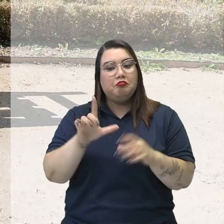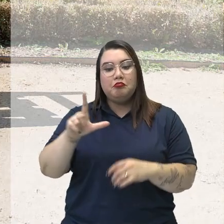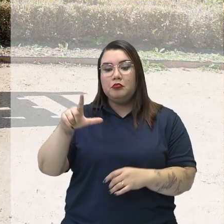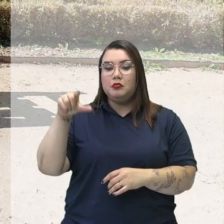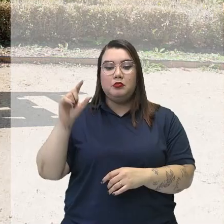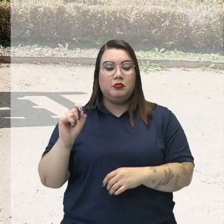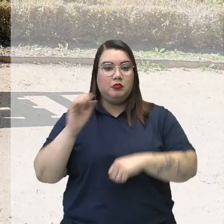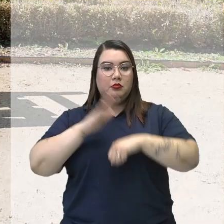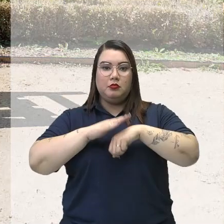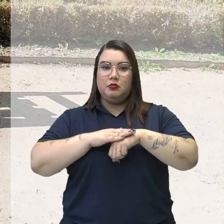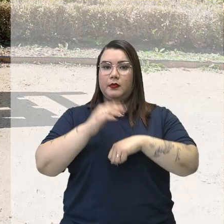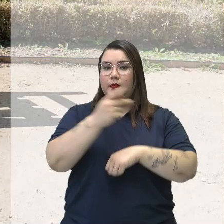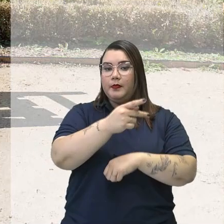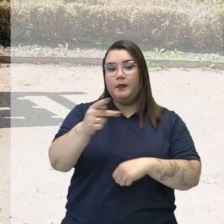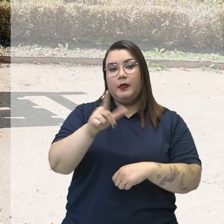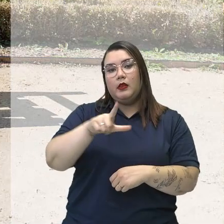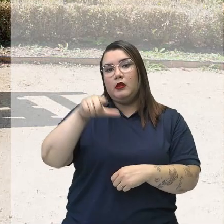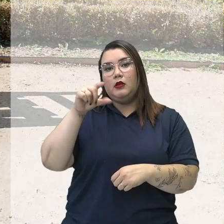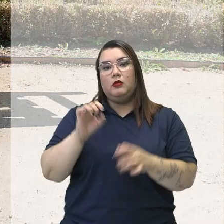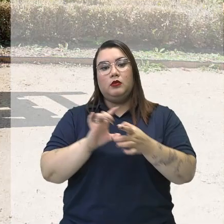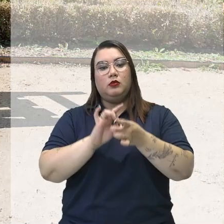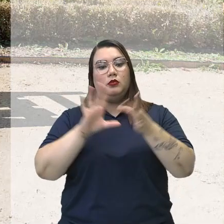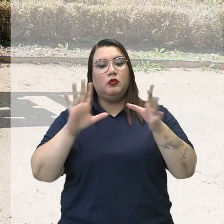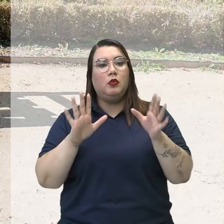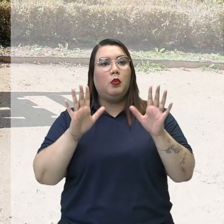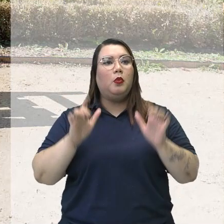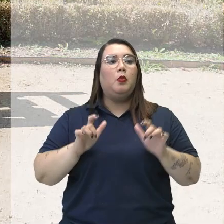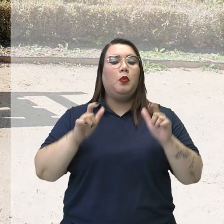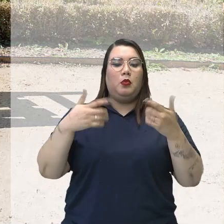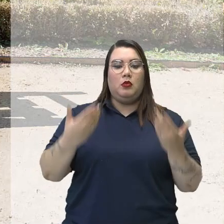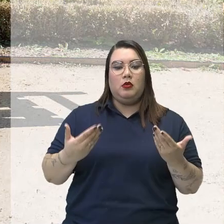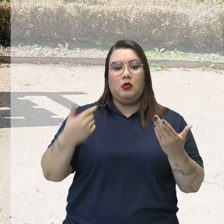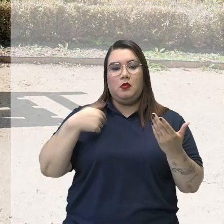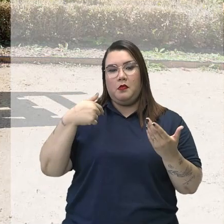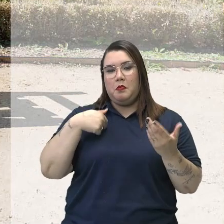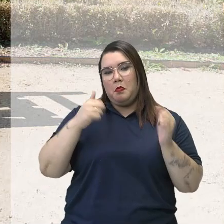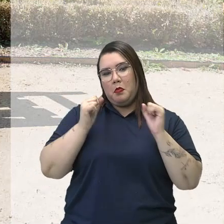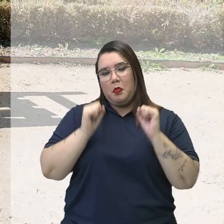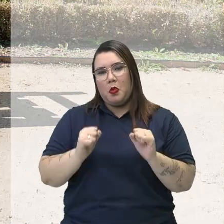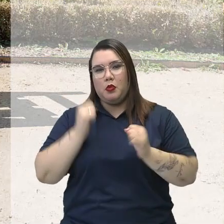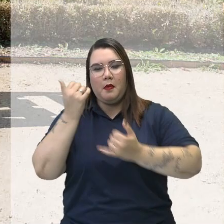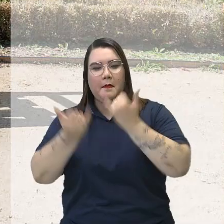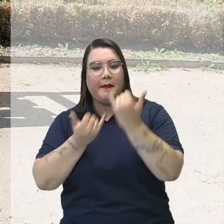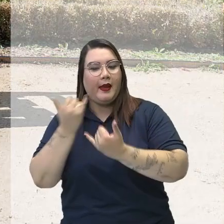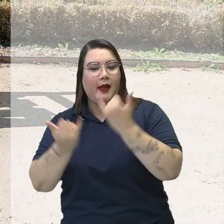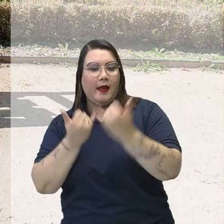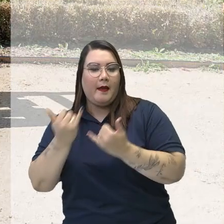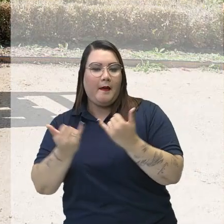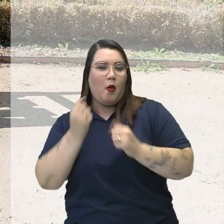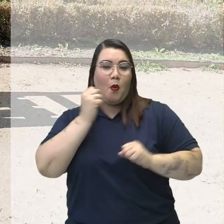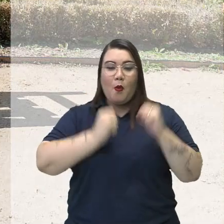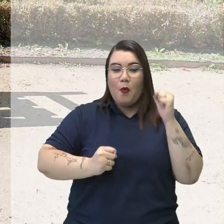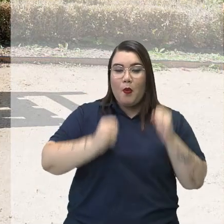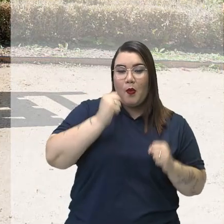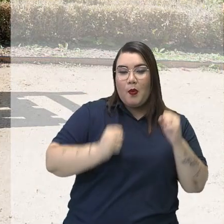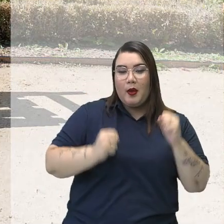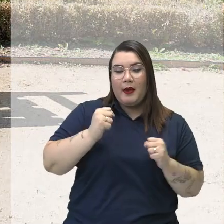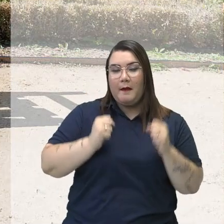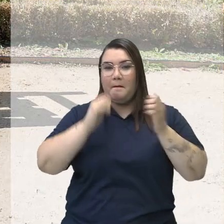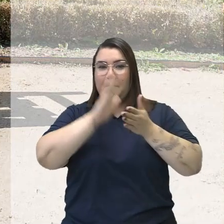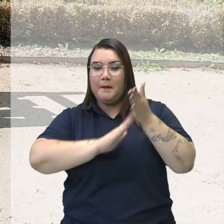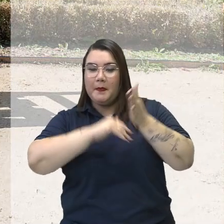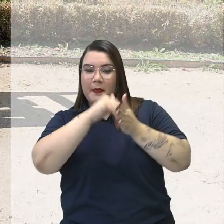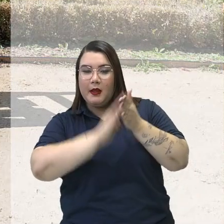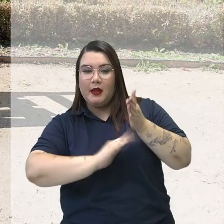escolha. Então, eu escolho o que eu vou fazer no meu lazer. Será que no meu lazer eu posso brincar, eu posso correr, eu posso